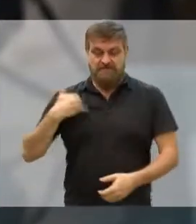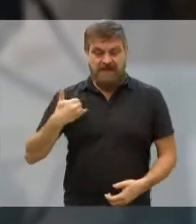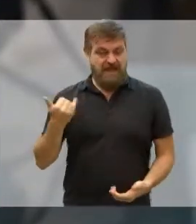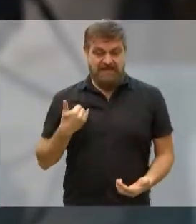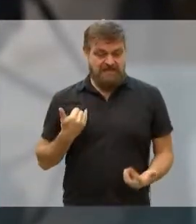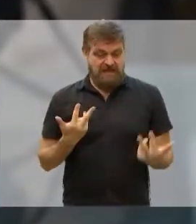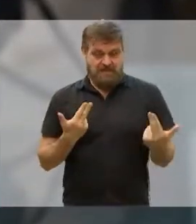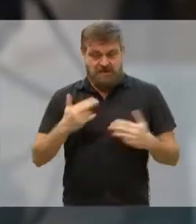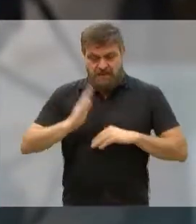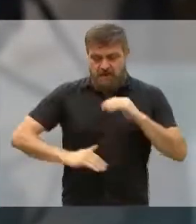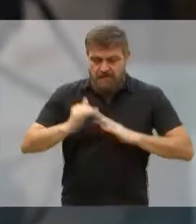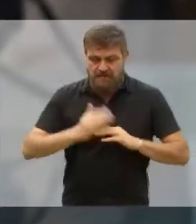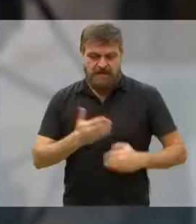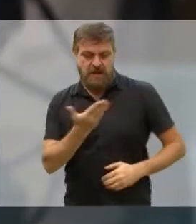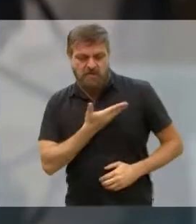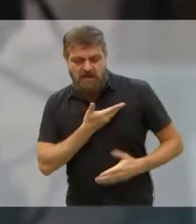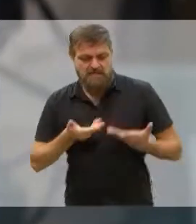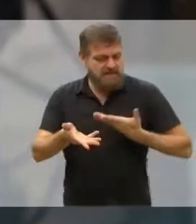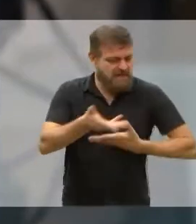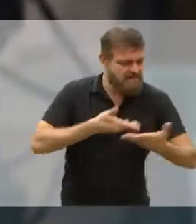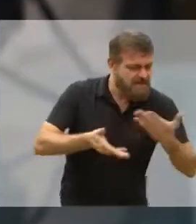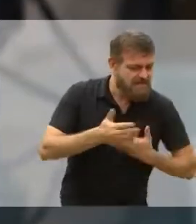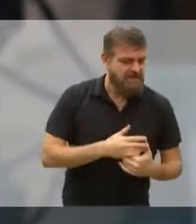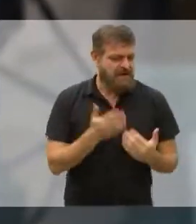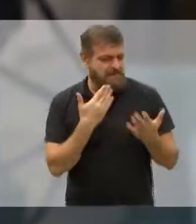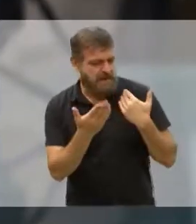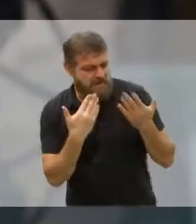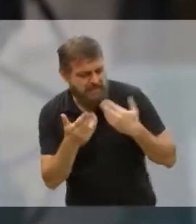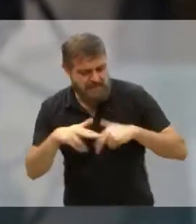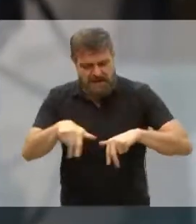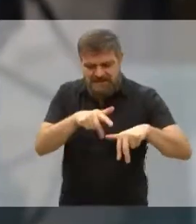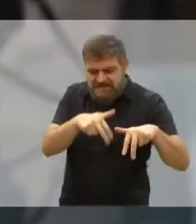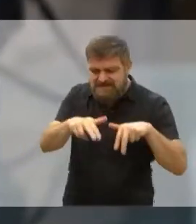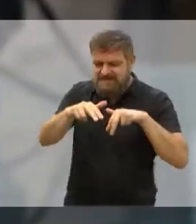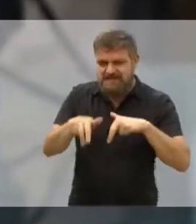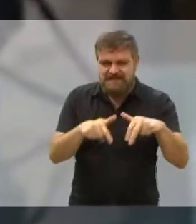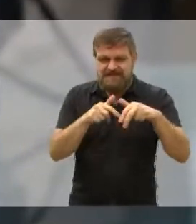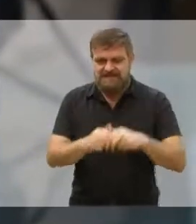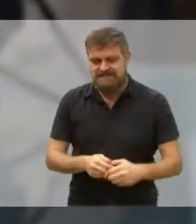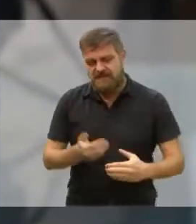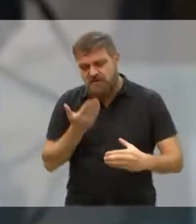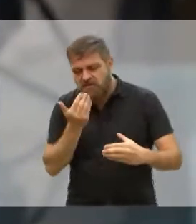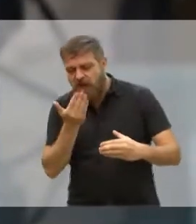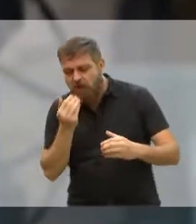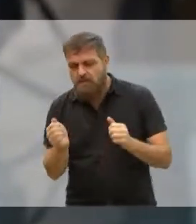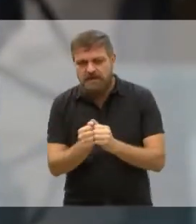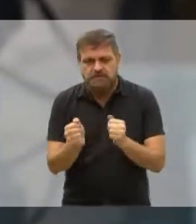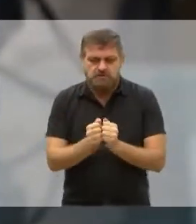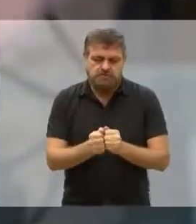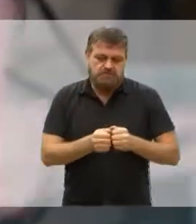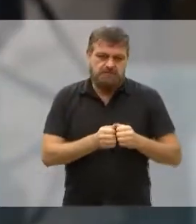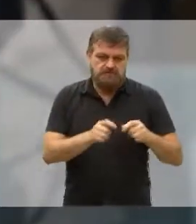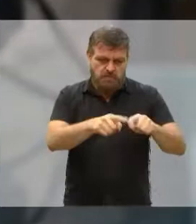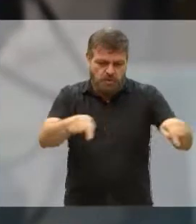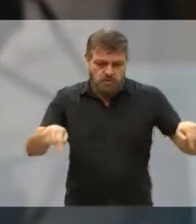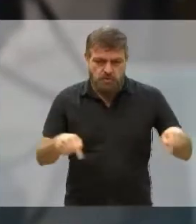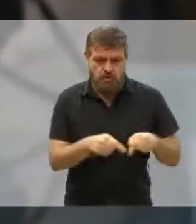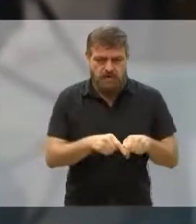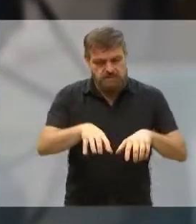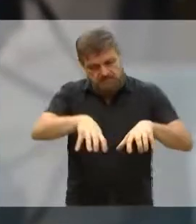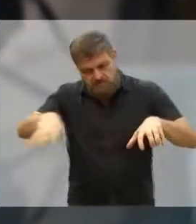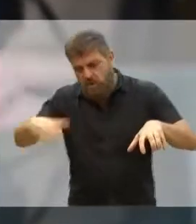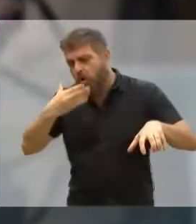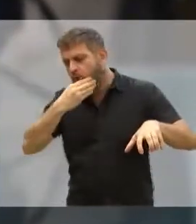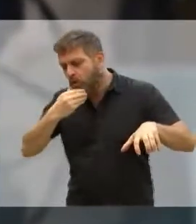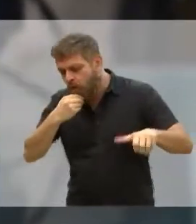faixa etária fazem. Estão ali com os amigos, estão se divertindo, contando uma história, dançando junto, comendo junto. No quarto, a